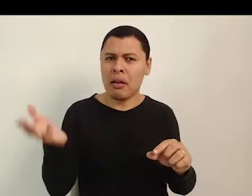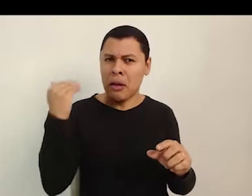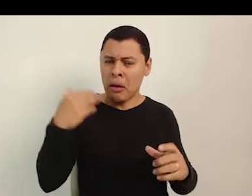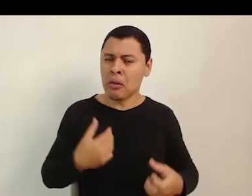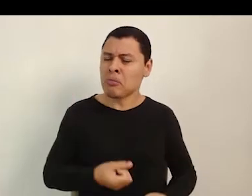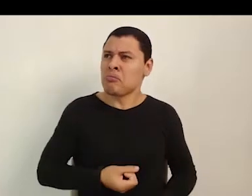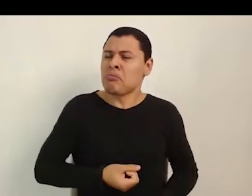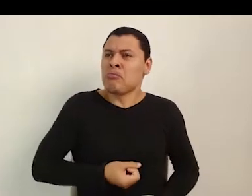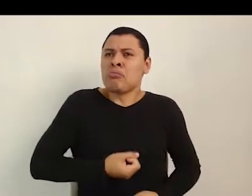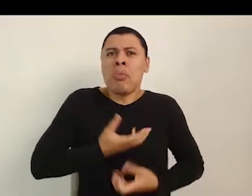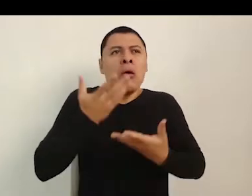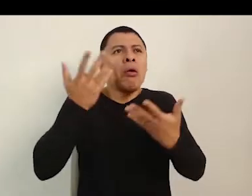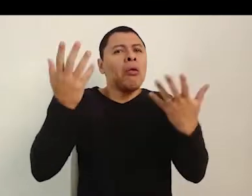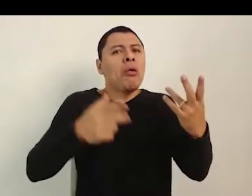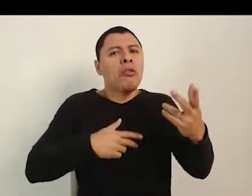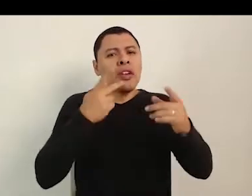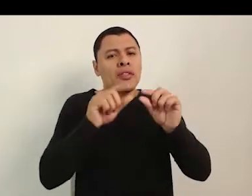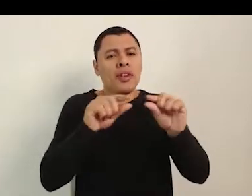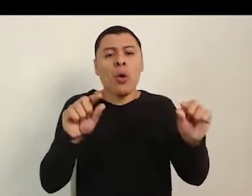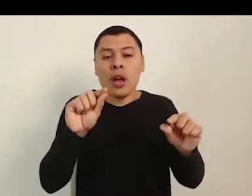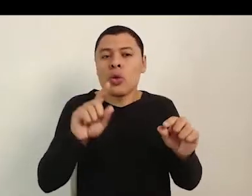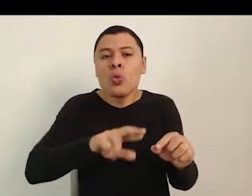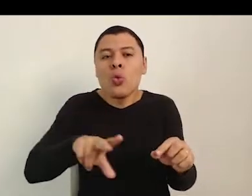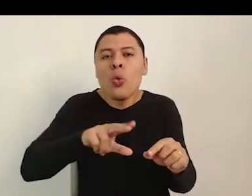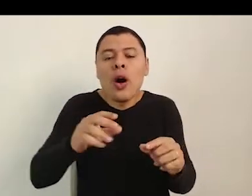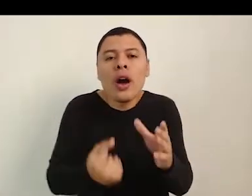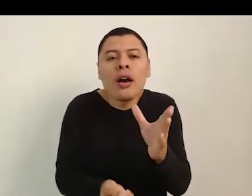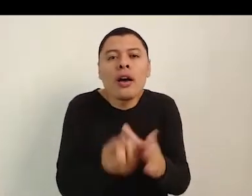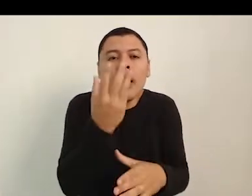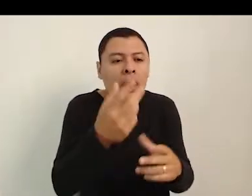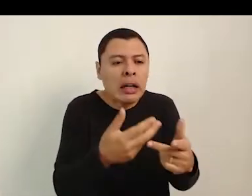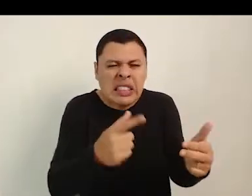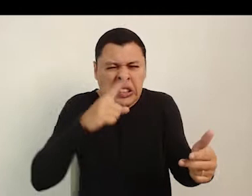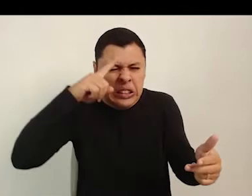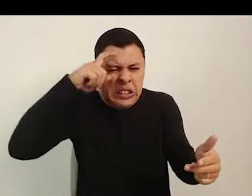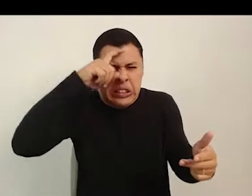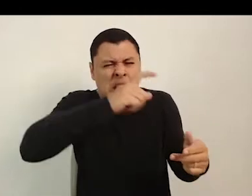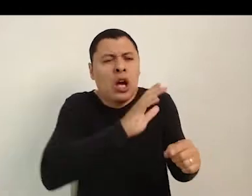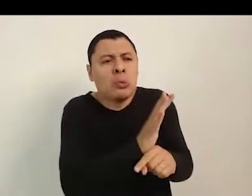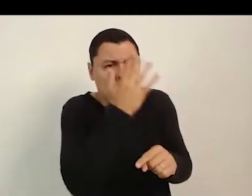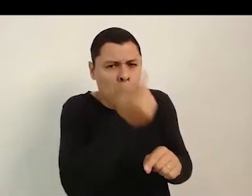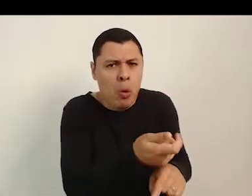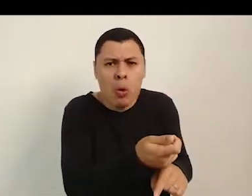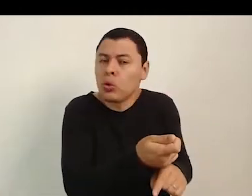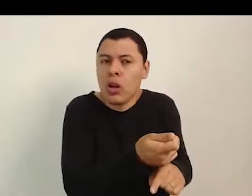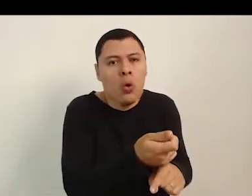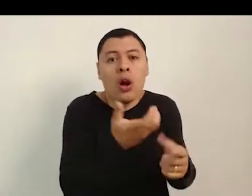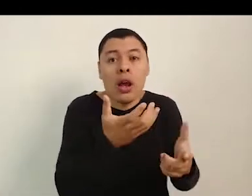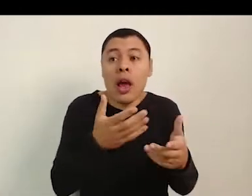essa frase, né? Não é criar soluções complexas para poucos, é a gente trazer realmente esse acesso para todos com